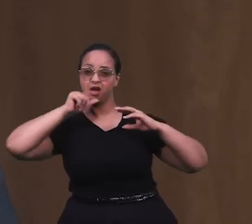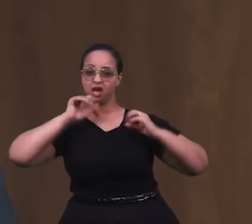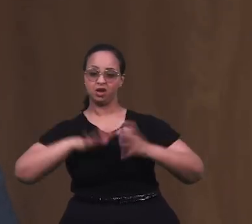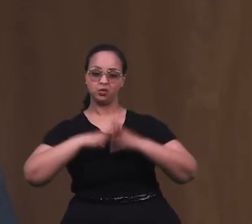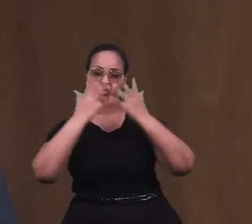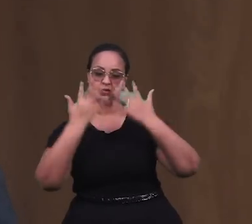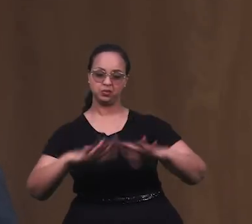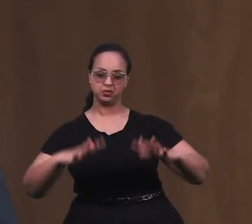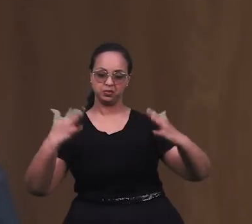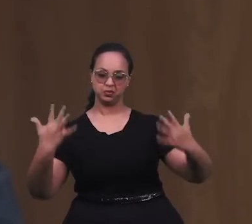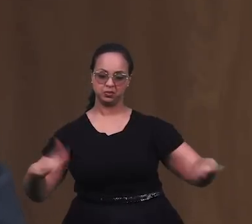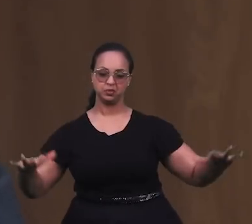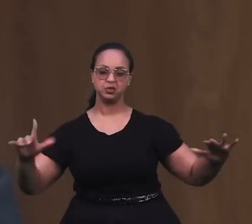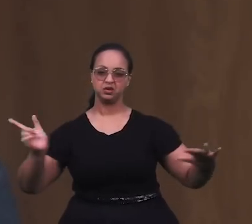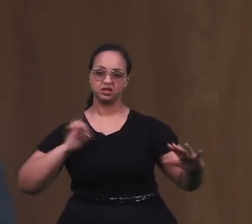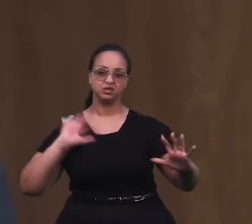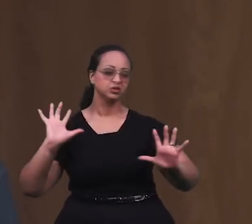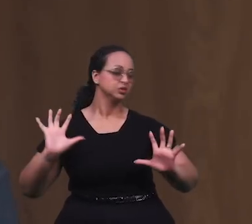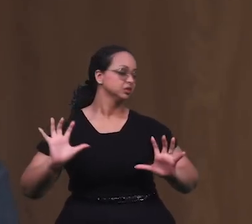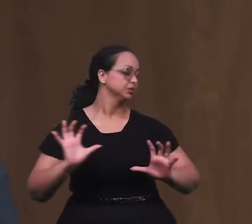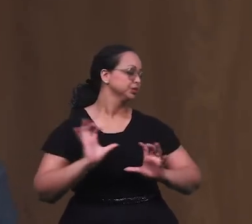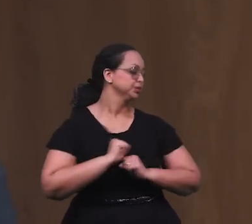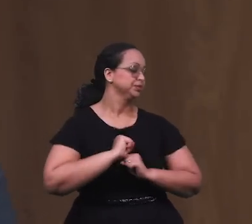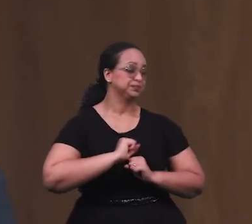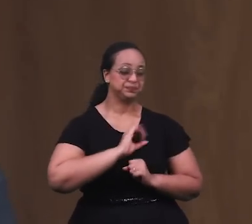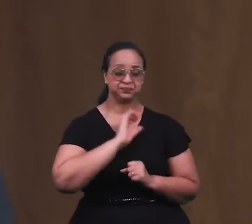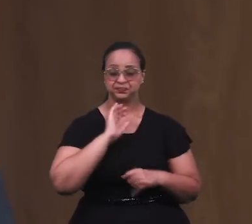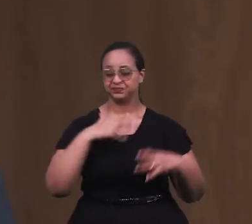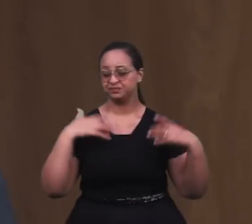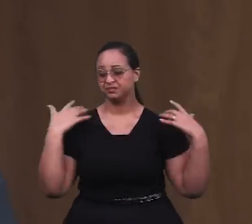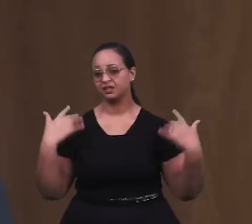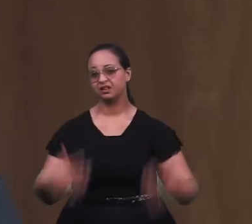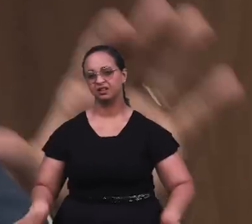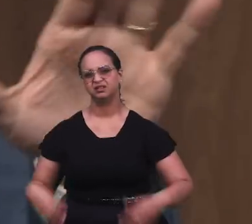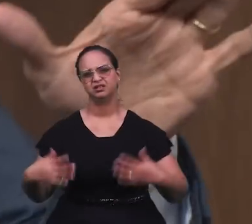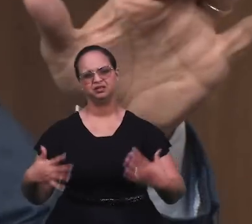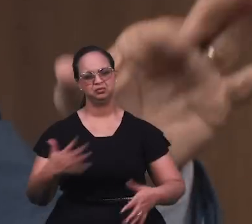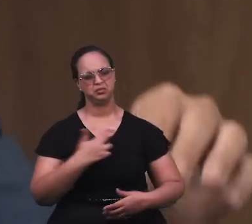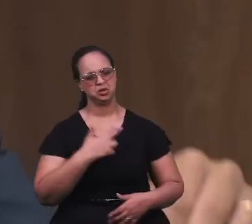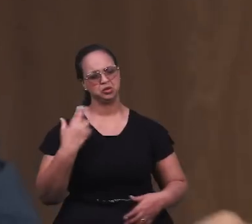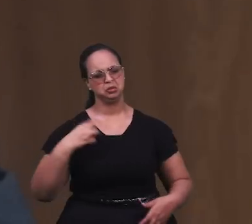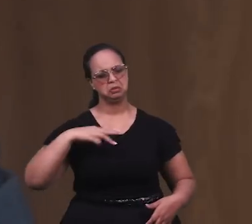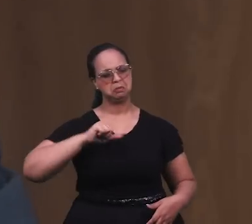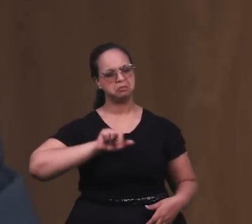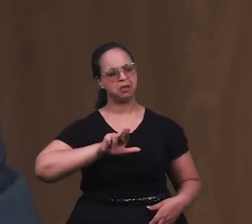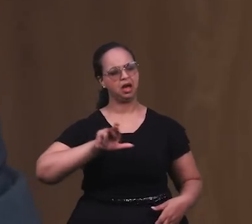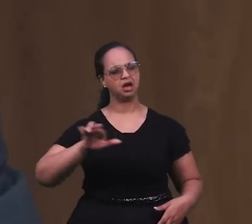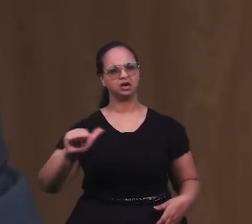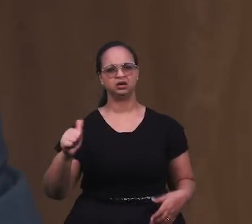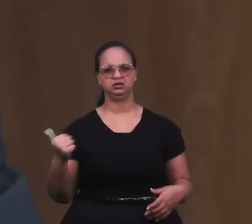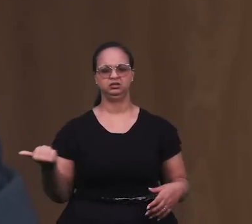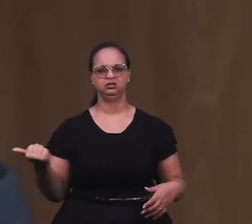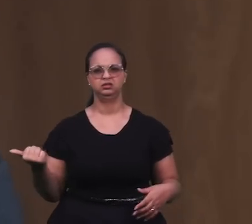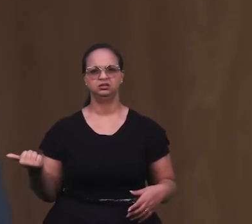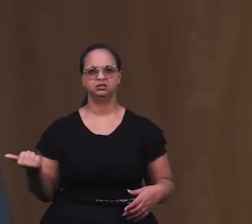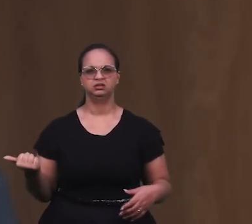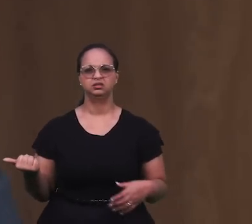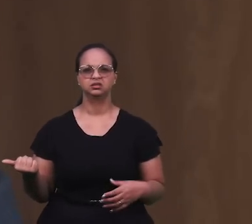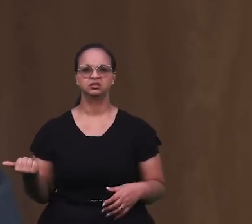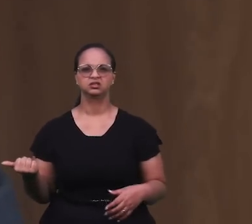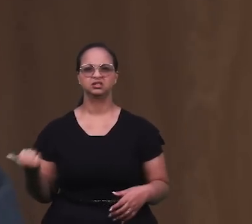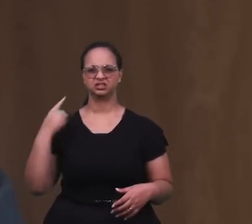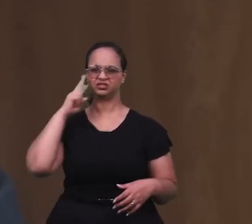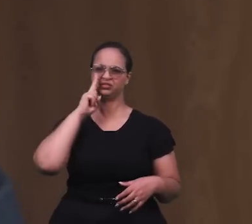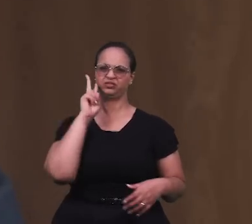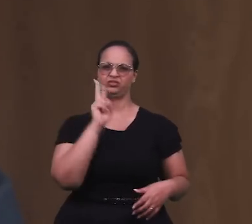do Egito. Então, a amargura dela era tão grande que ela fala assim, meu nome agora é Mara. E quando a gente vê uma